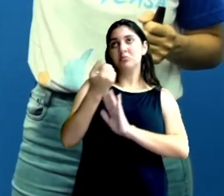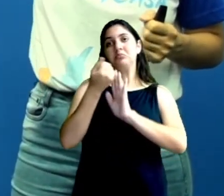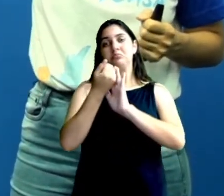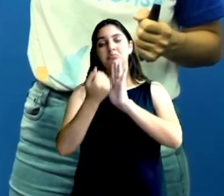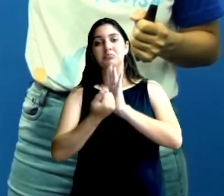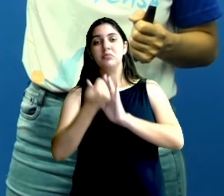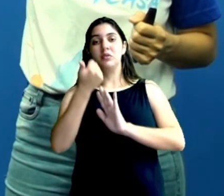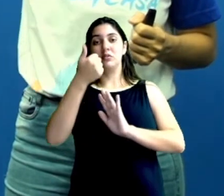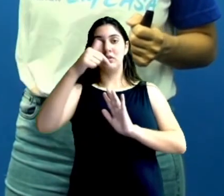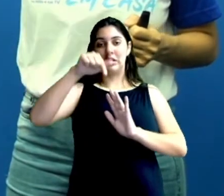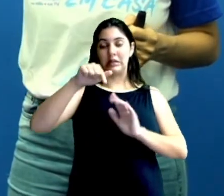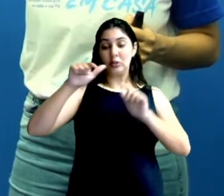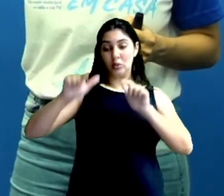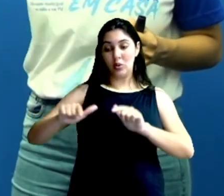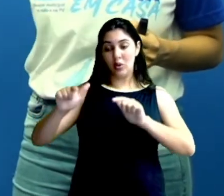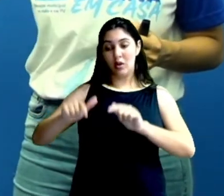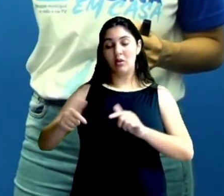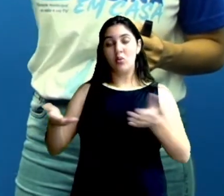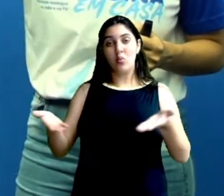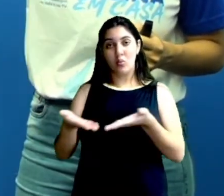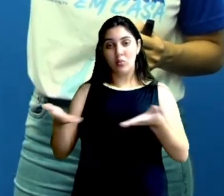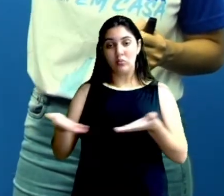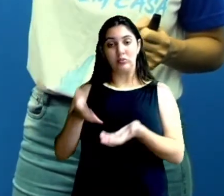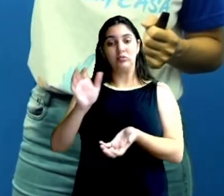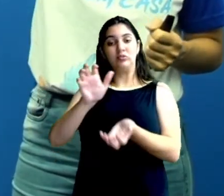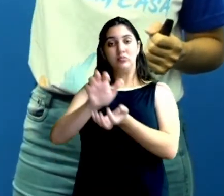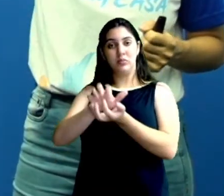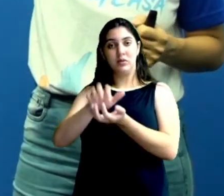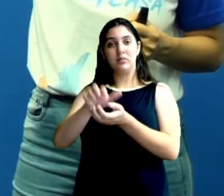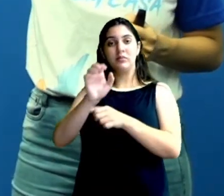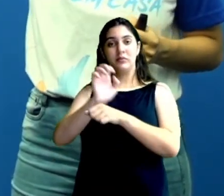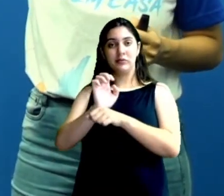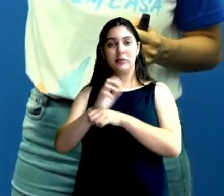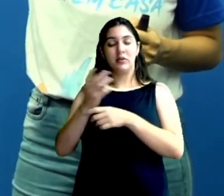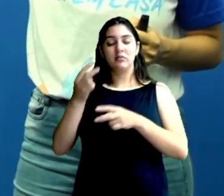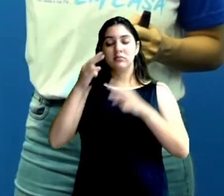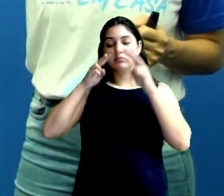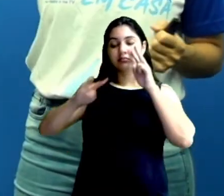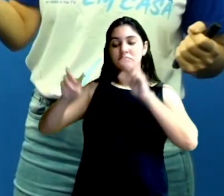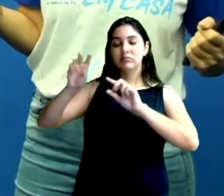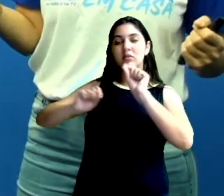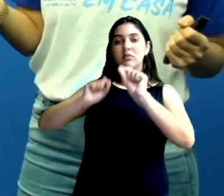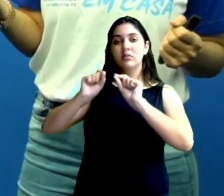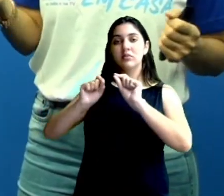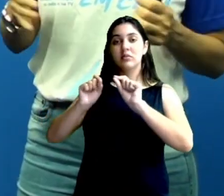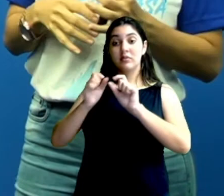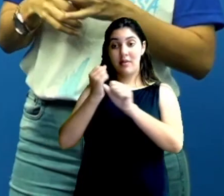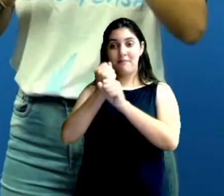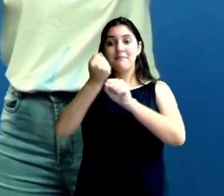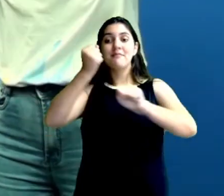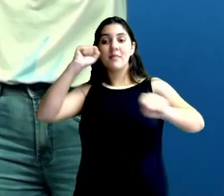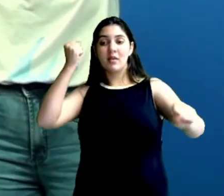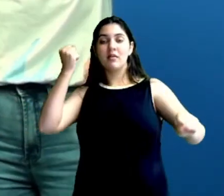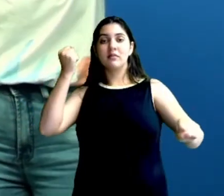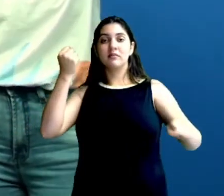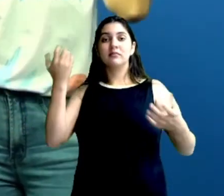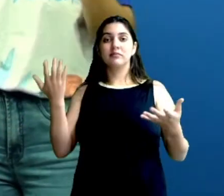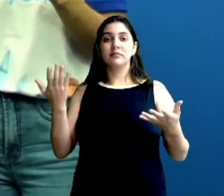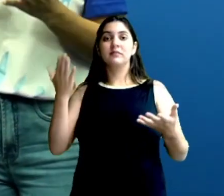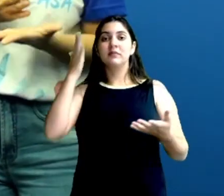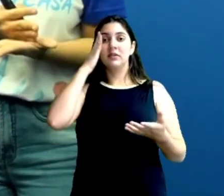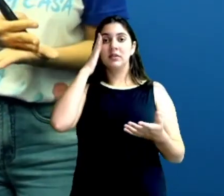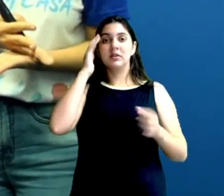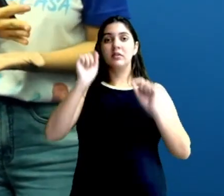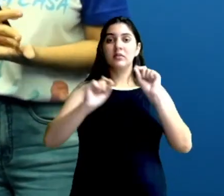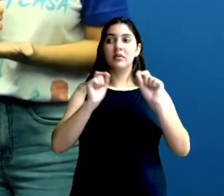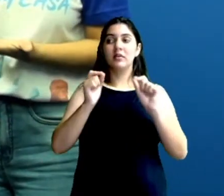do território onde hoje compreende-se o estado de Pernambuco, a gente vai observar que é maior. E a gente não vai entender.